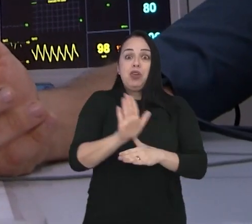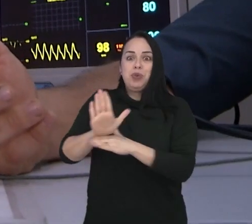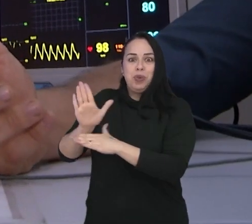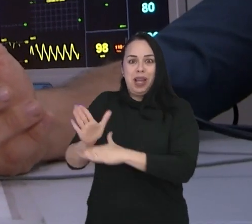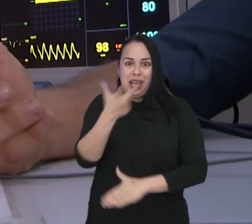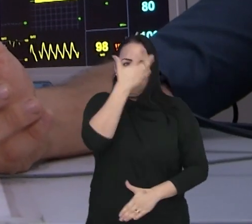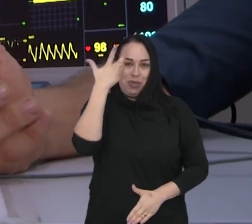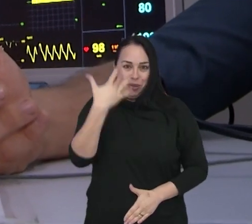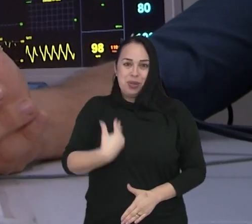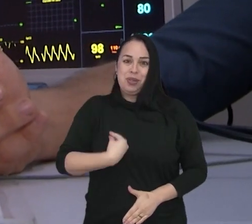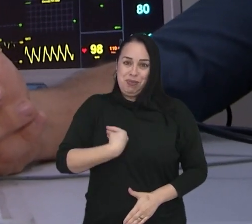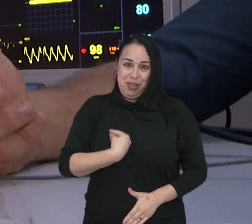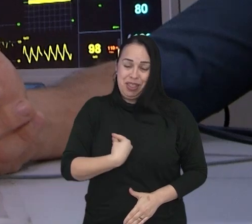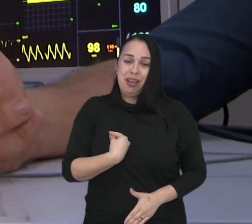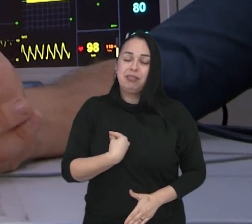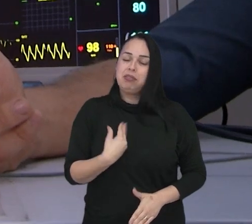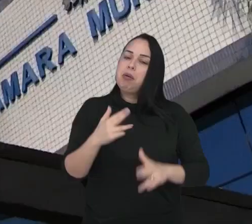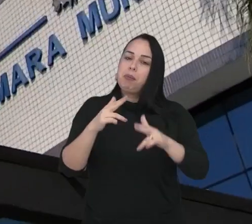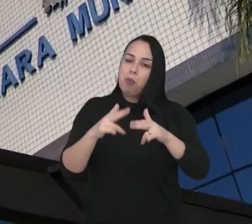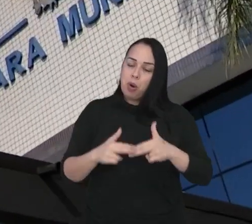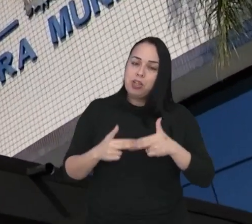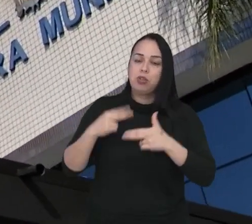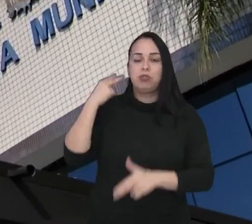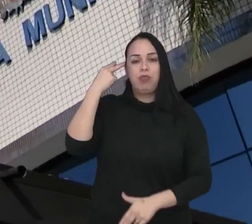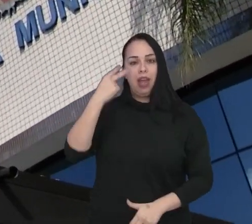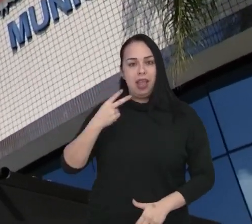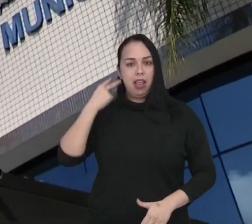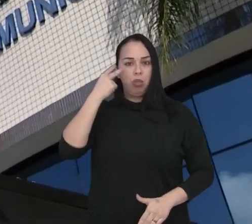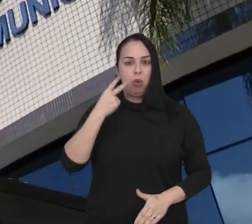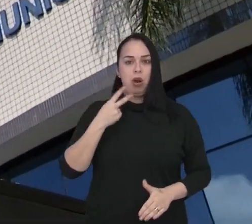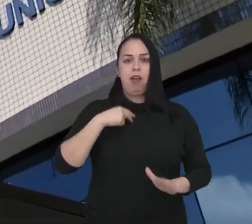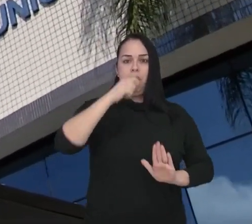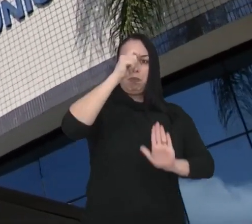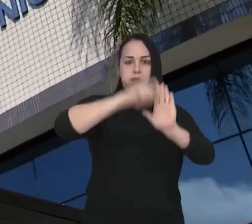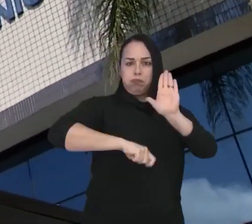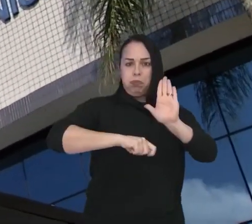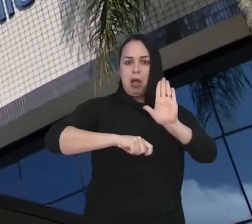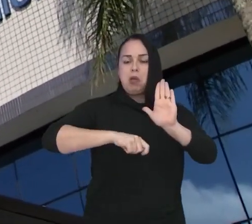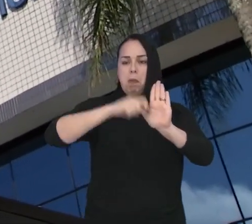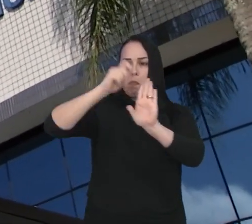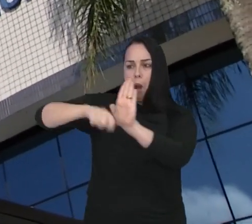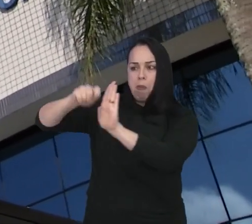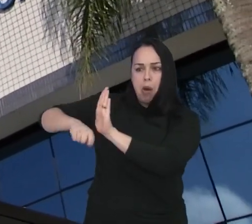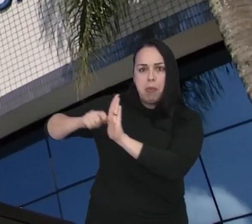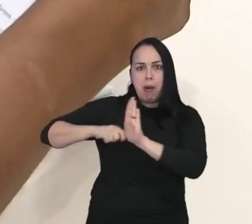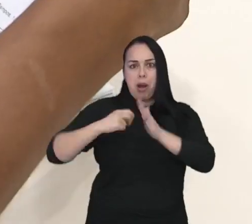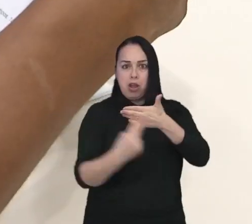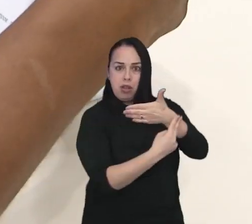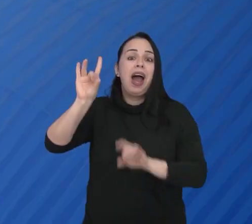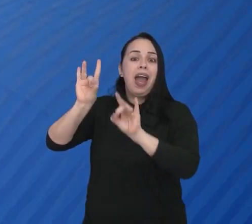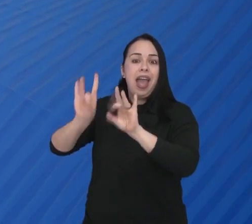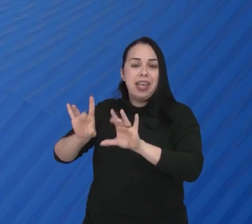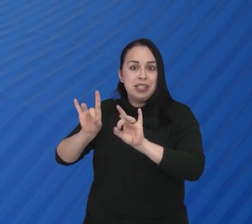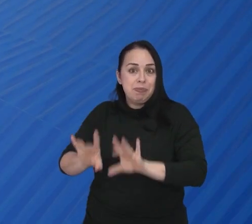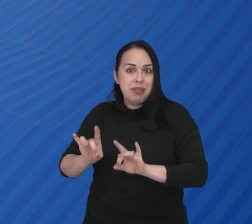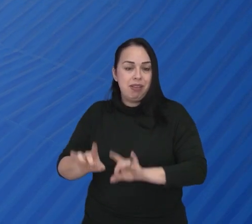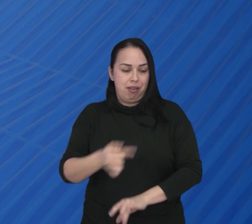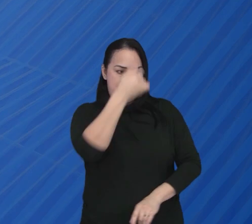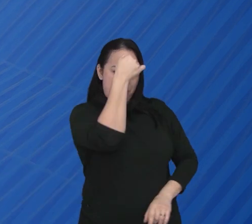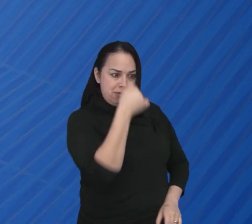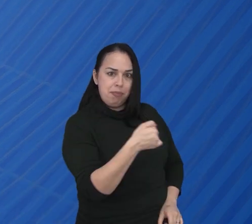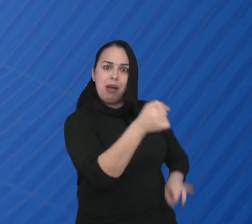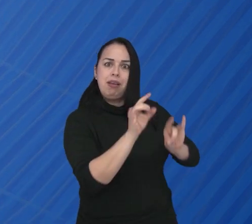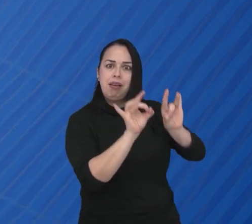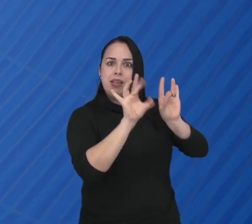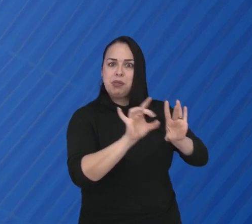fator fundamental para salvar vidas. Ciente dessa importância, a Câmara aprovou um projeto de lei que cria na